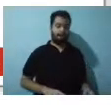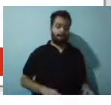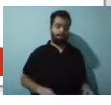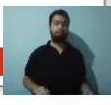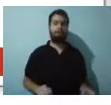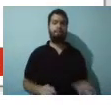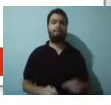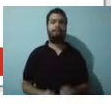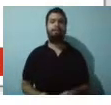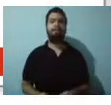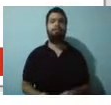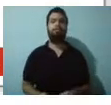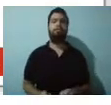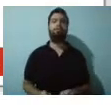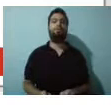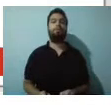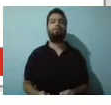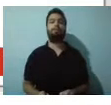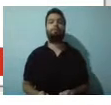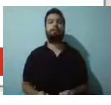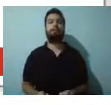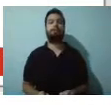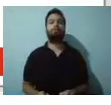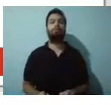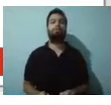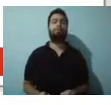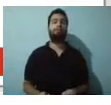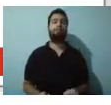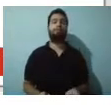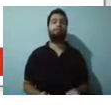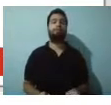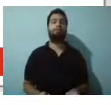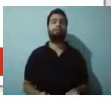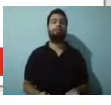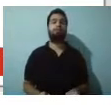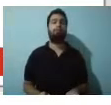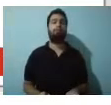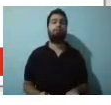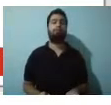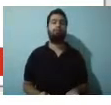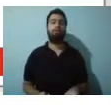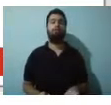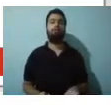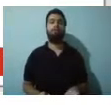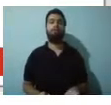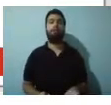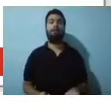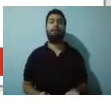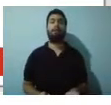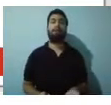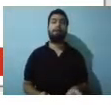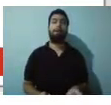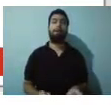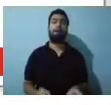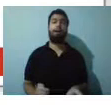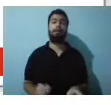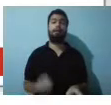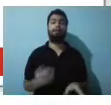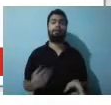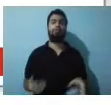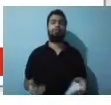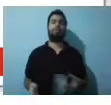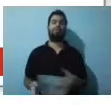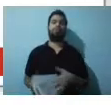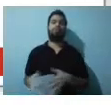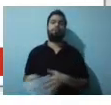A crise do capitalismo e o epicentro da crise. Duas principais crises do século XX foi o quê? Foi